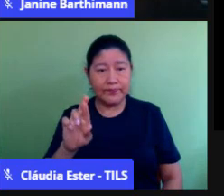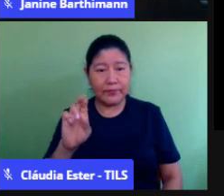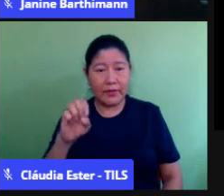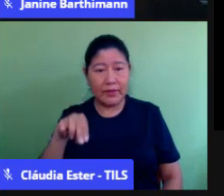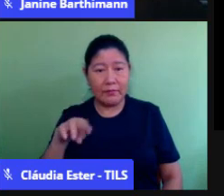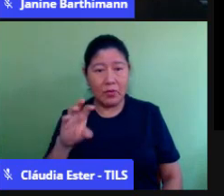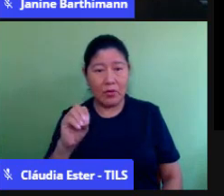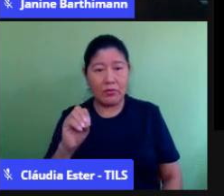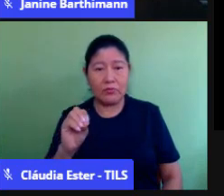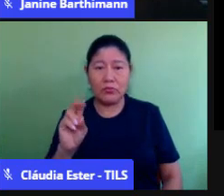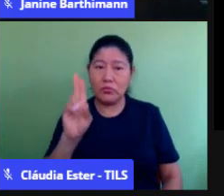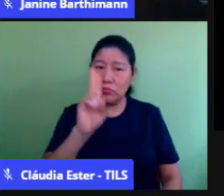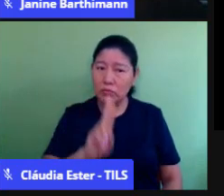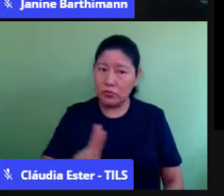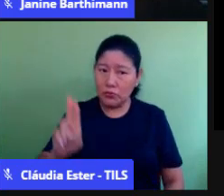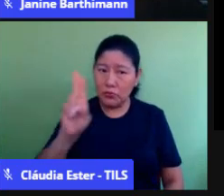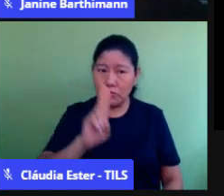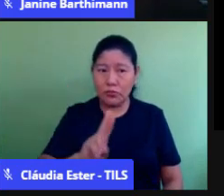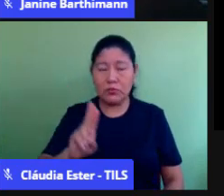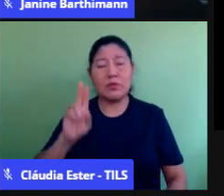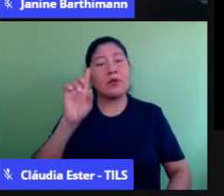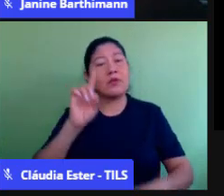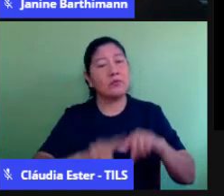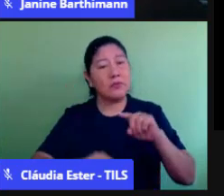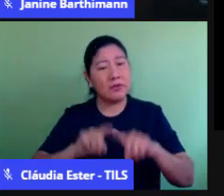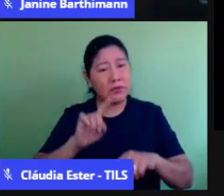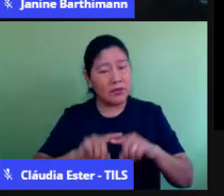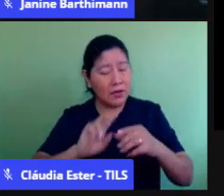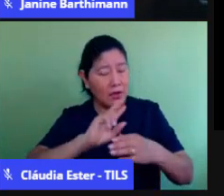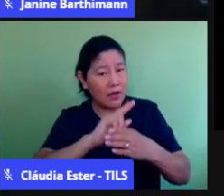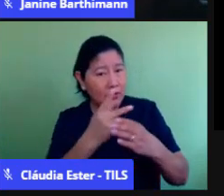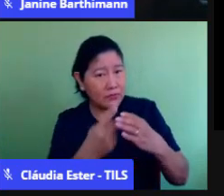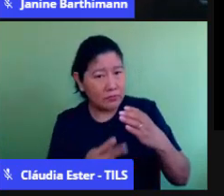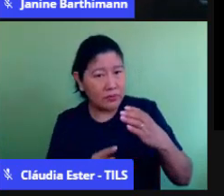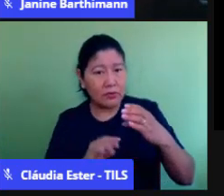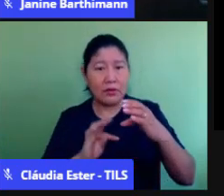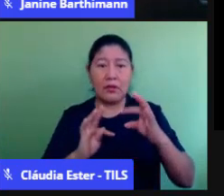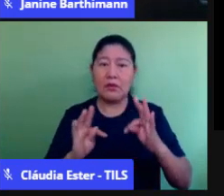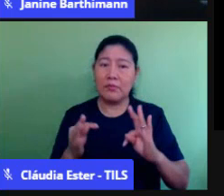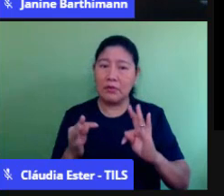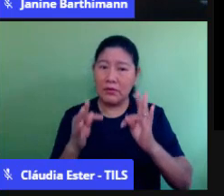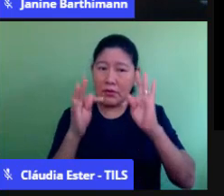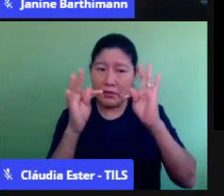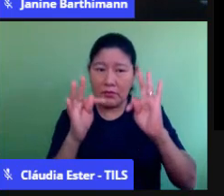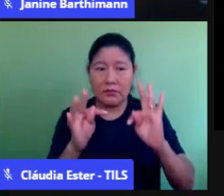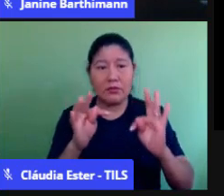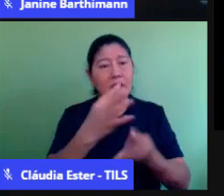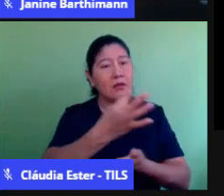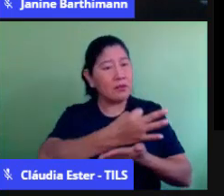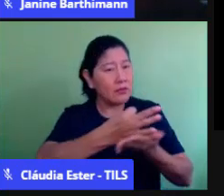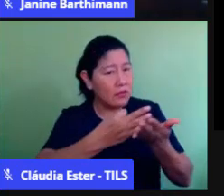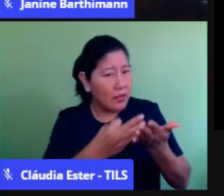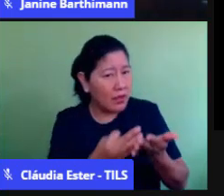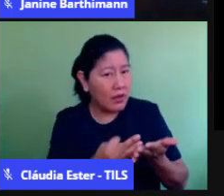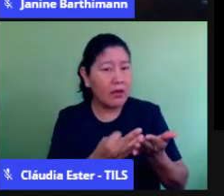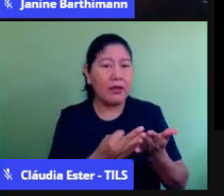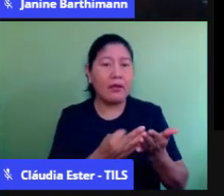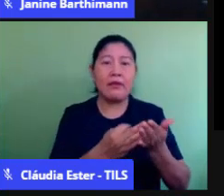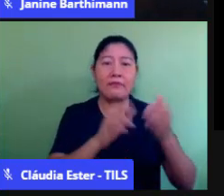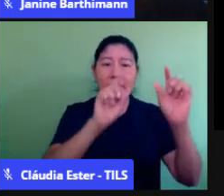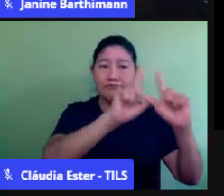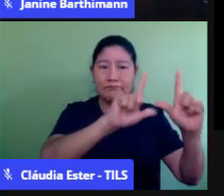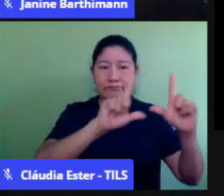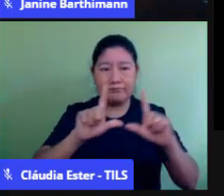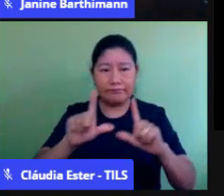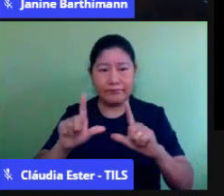digitais, como aplicativos com os conteúdos, tarefas, notificações e ou plataformas síncronas